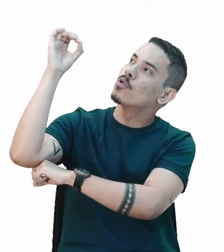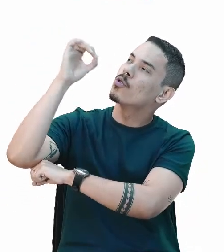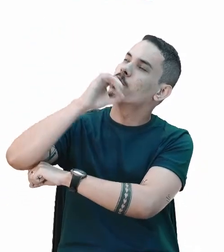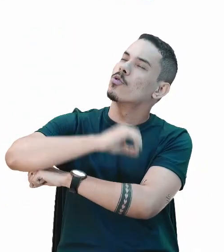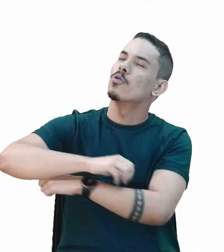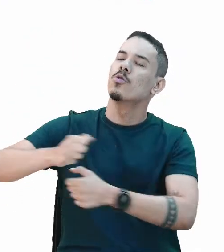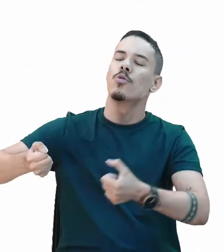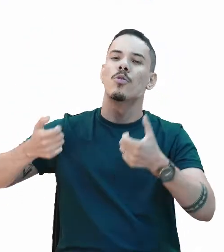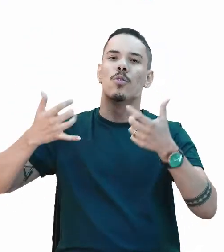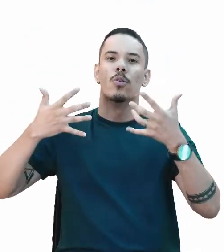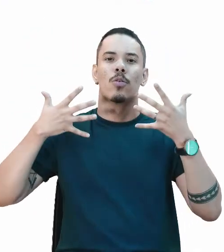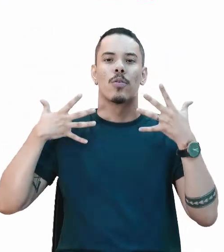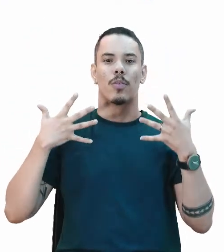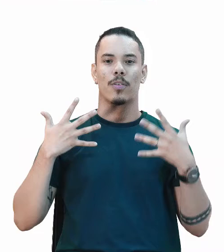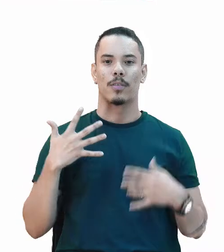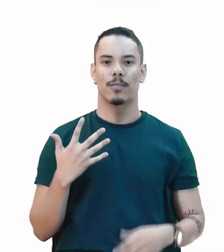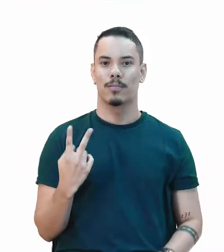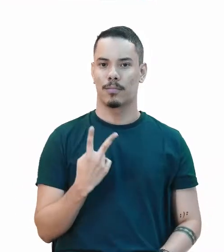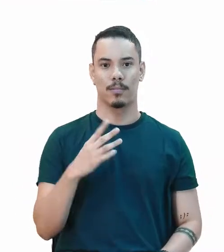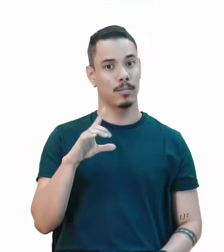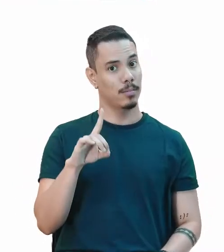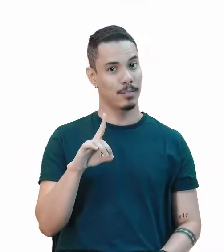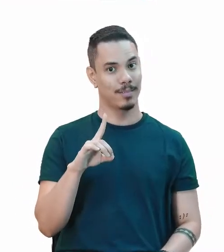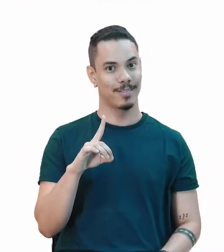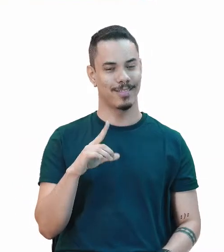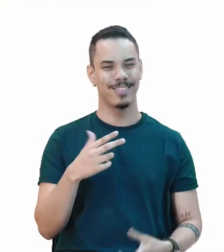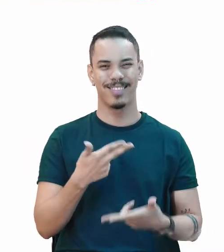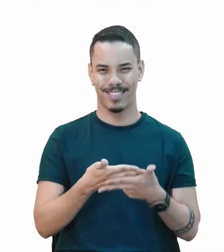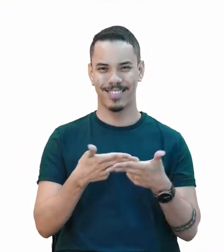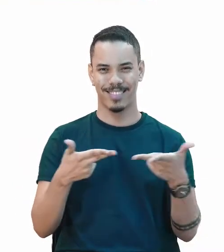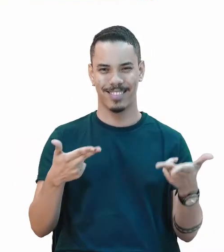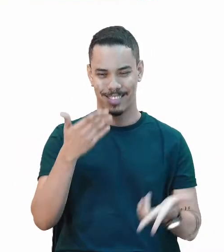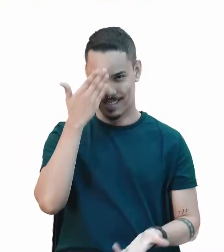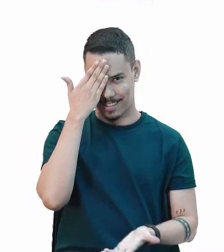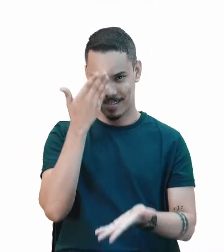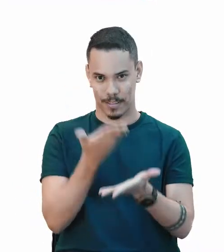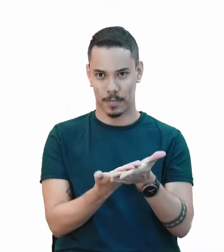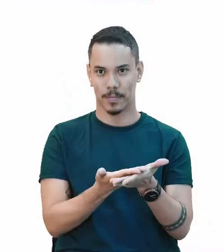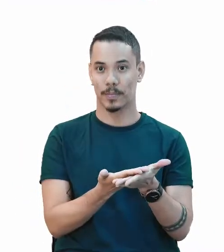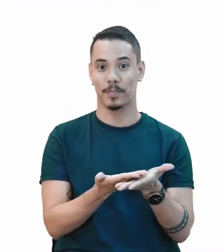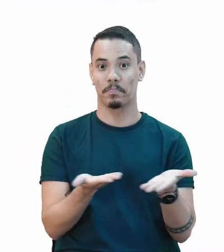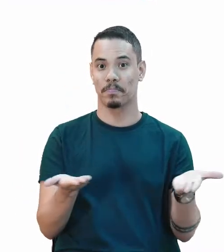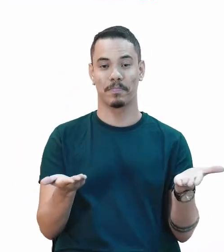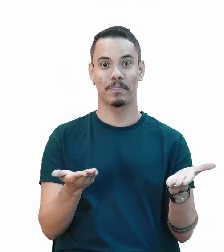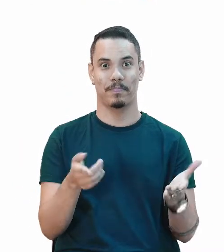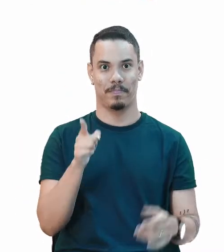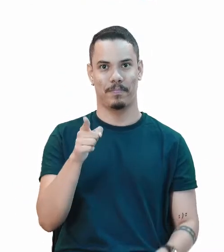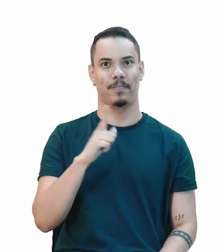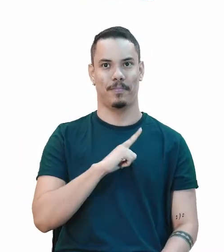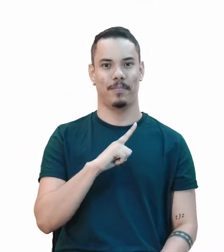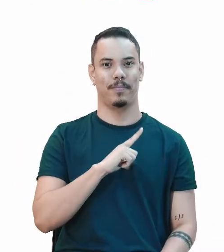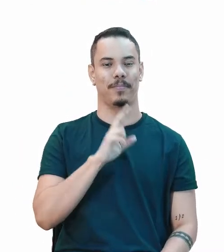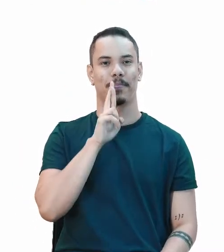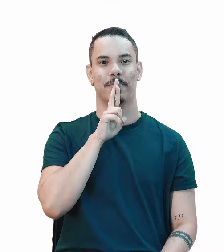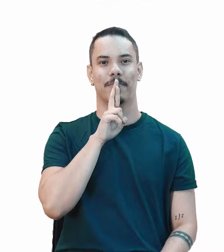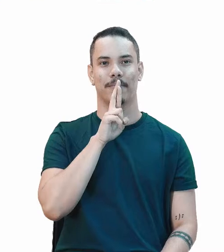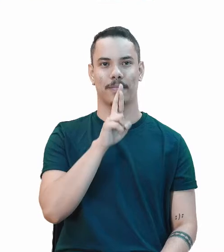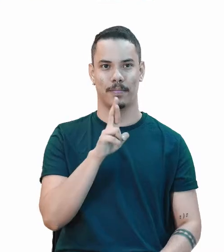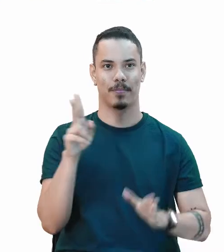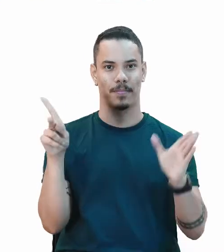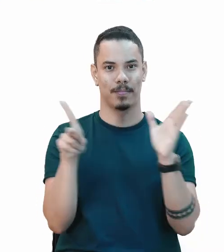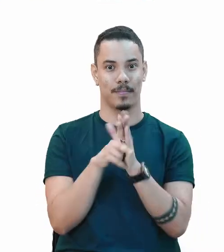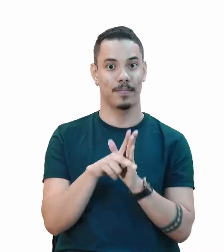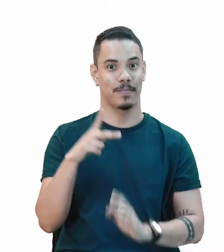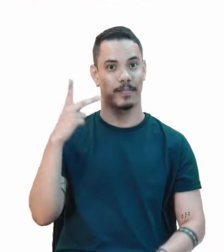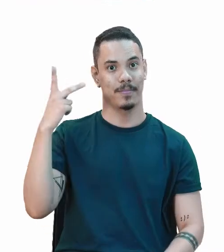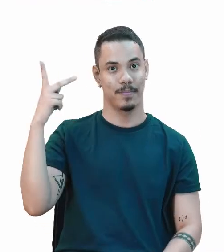vitamina D. Então, são coisas como essa que acredita-se que essa tenha sido a resposta dada